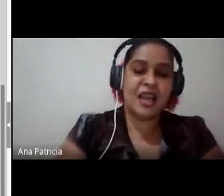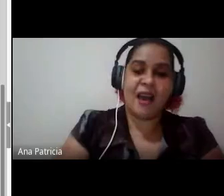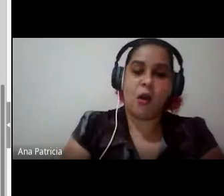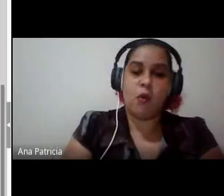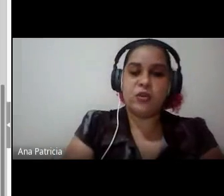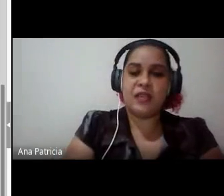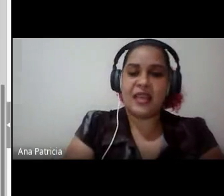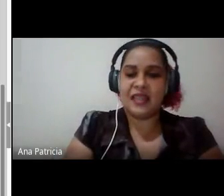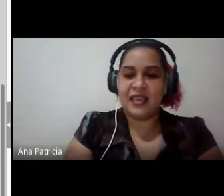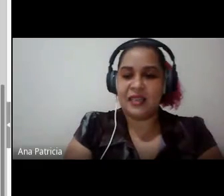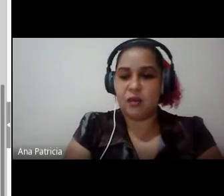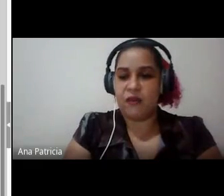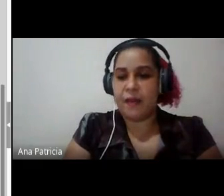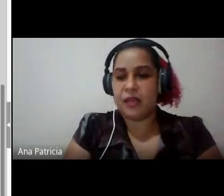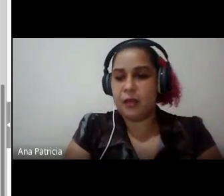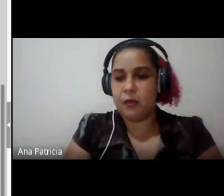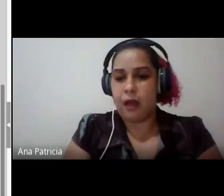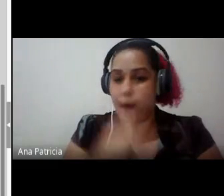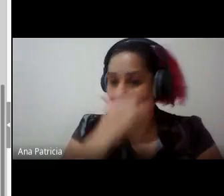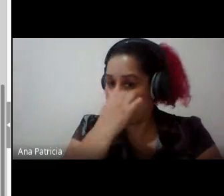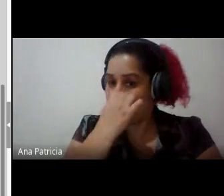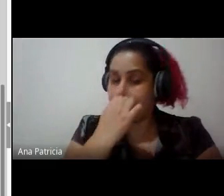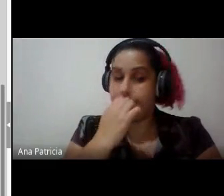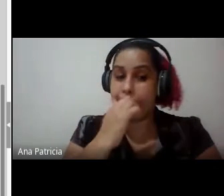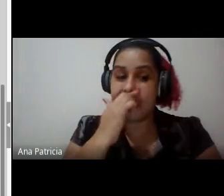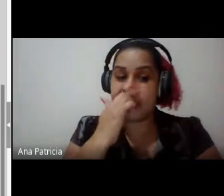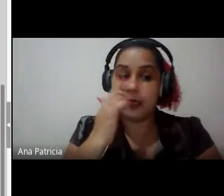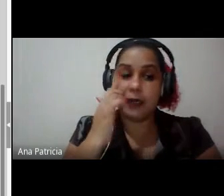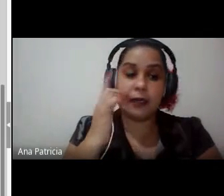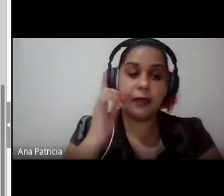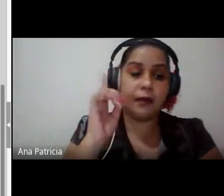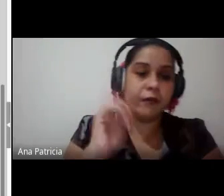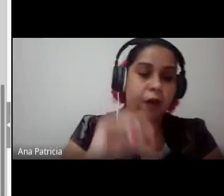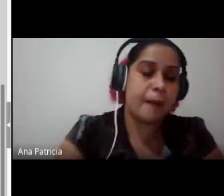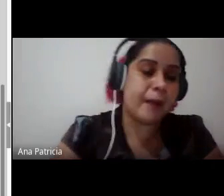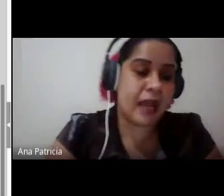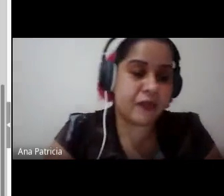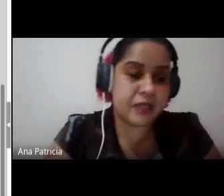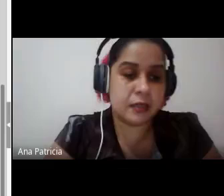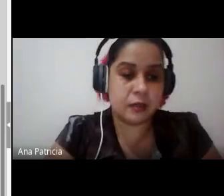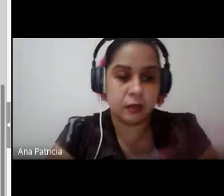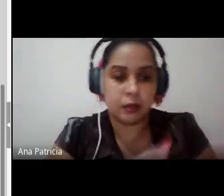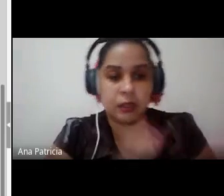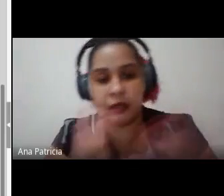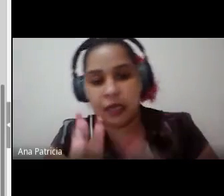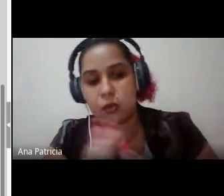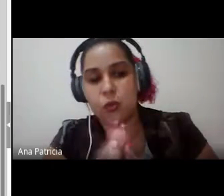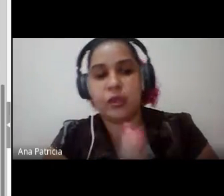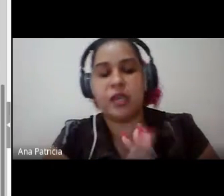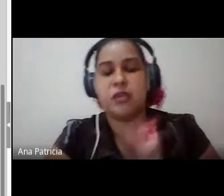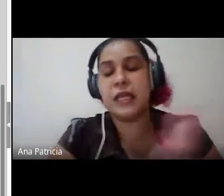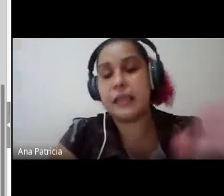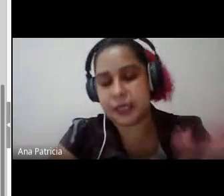Datilologia é o uso das letras do alfabeto manual para formar palavras dentro